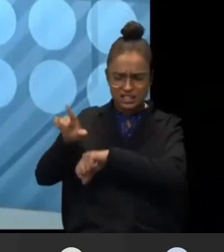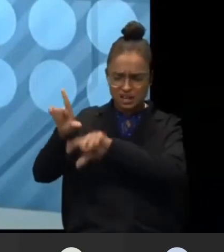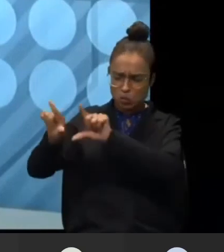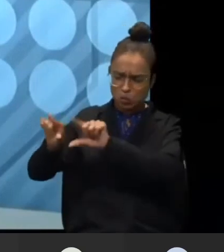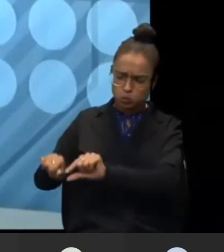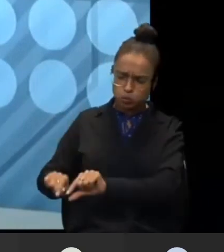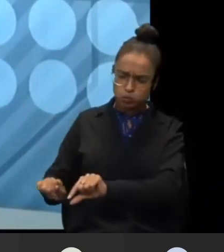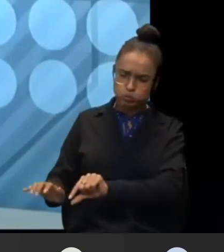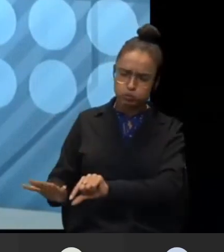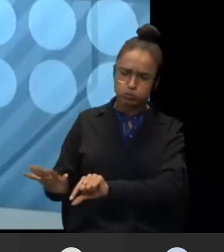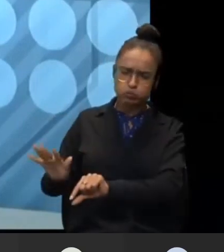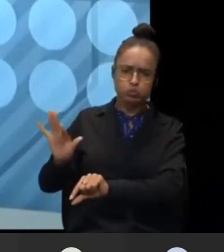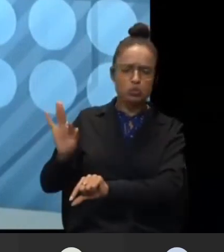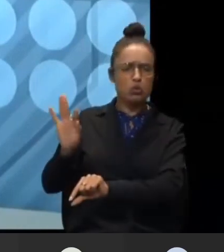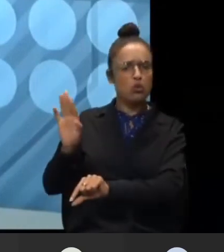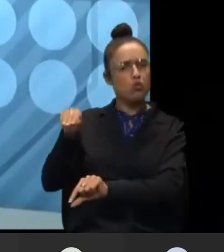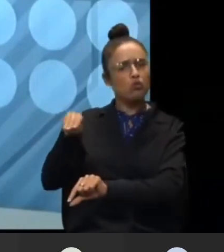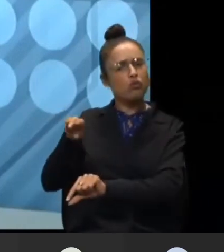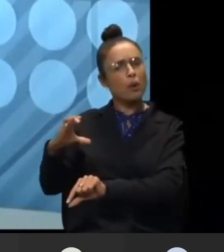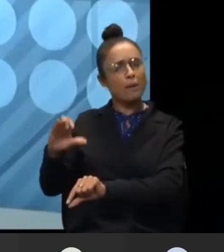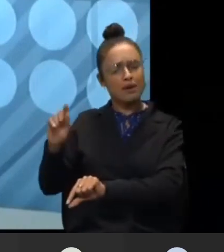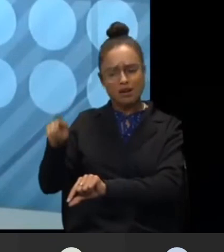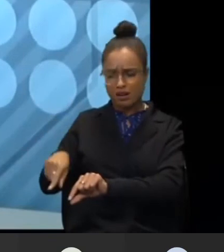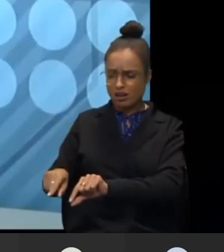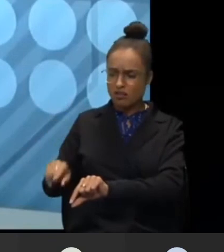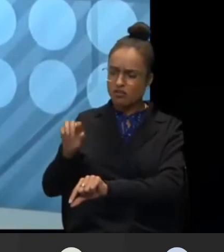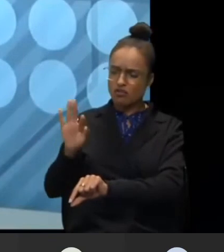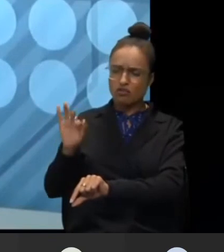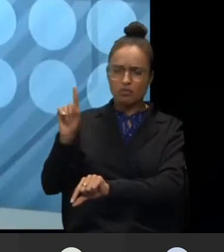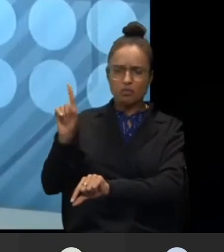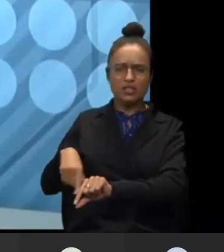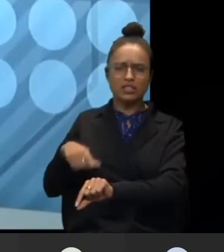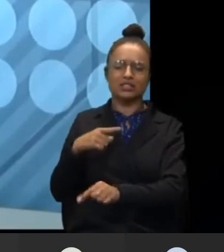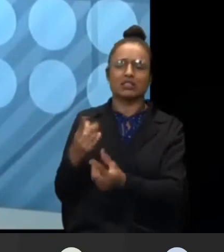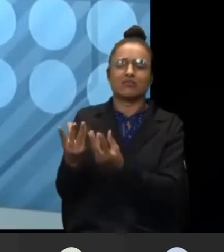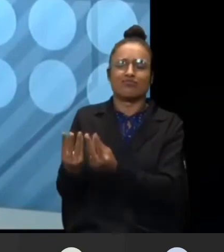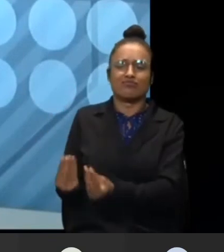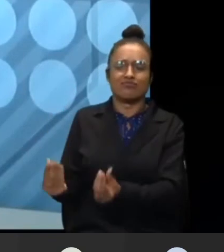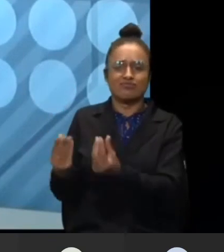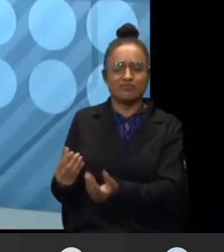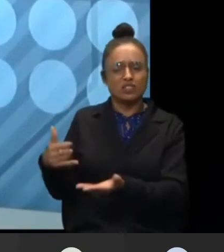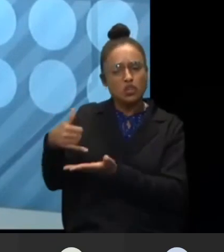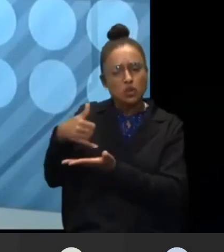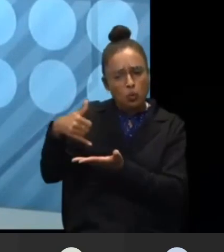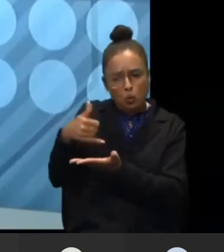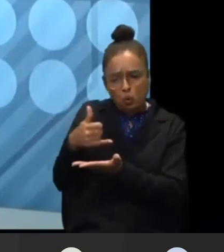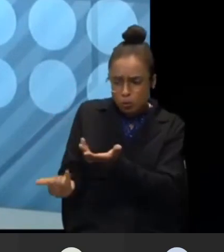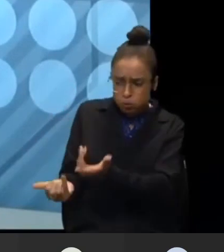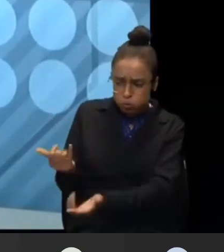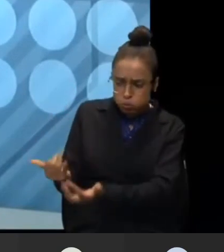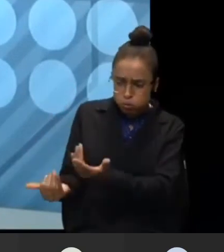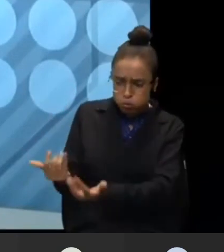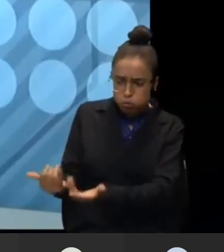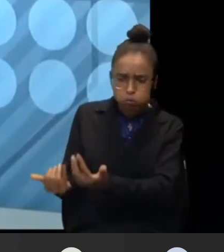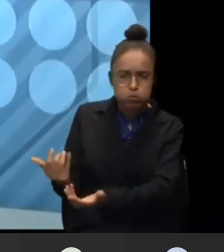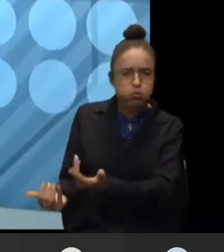fumaça. Então, tem-se um processo de cocção do alimento em óleo de fritura, conforme a